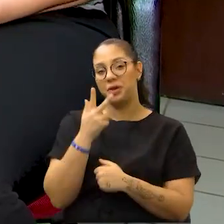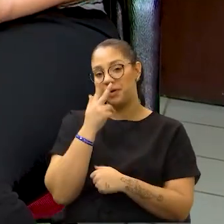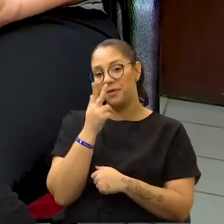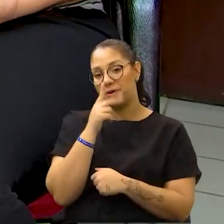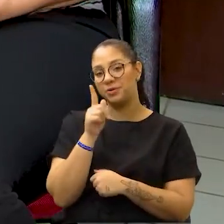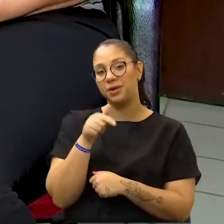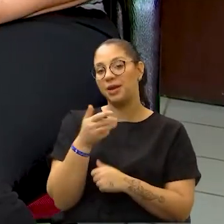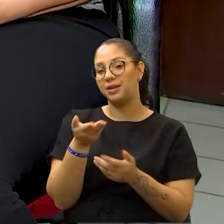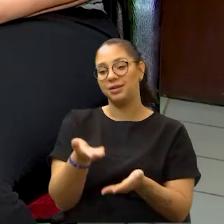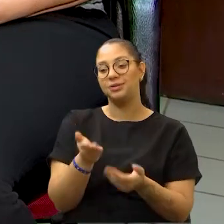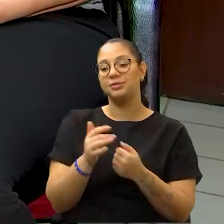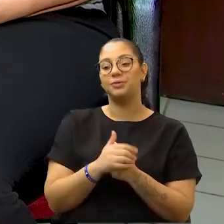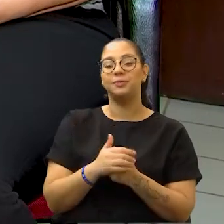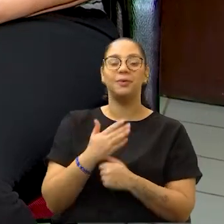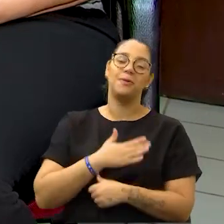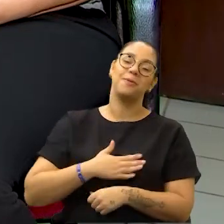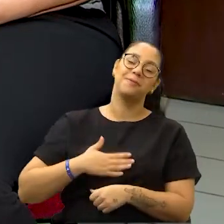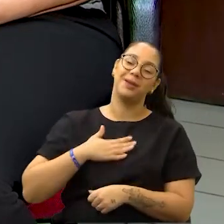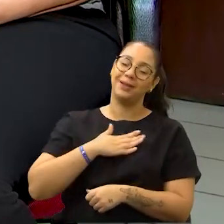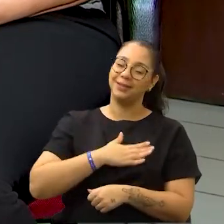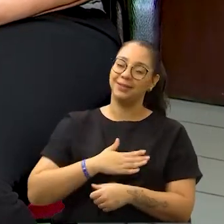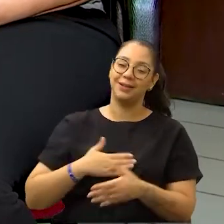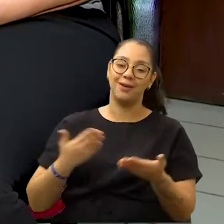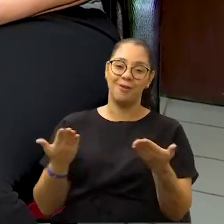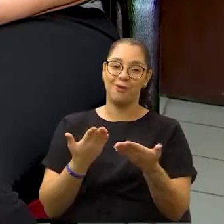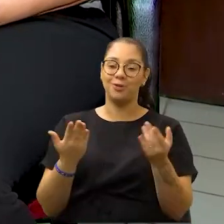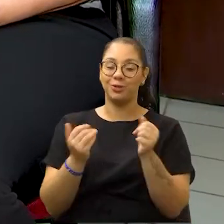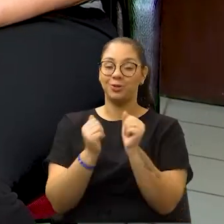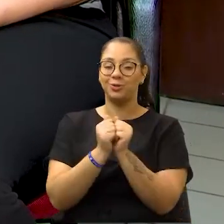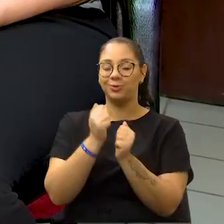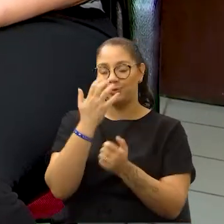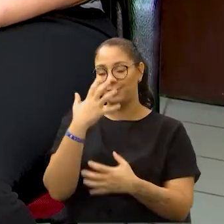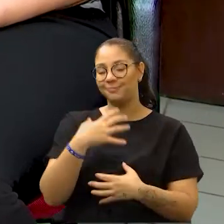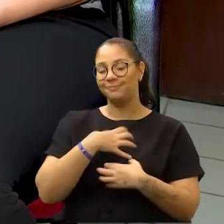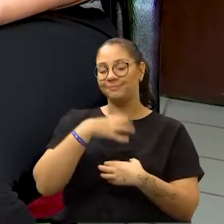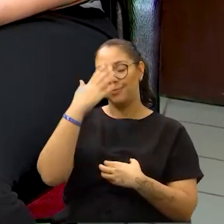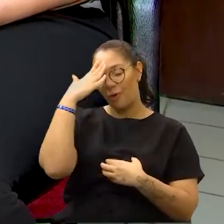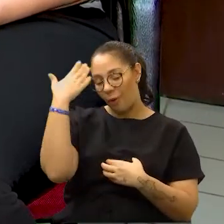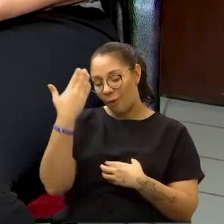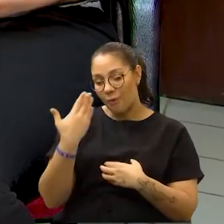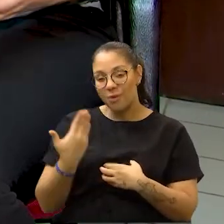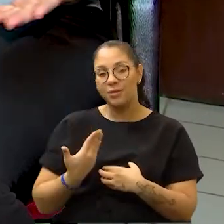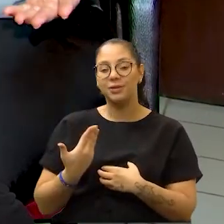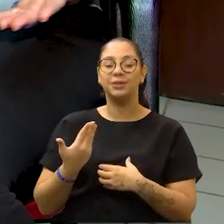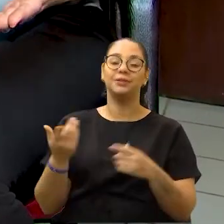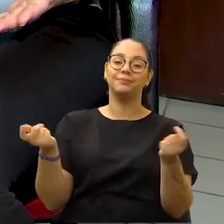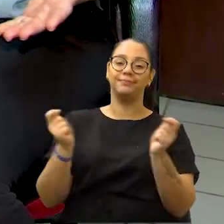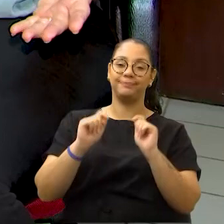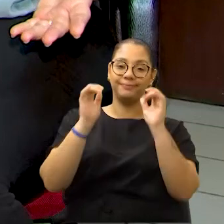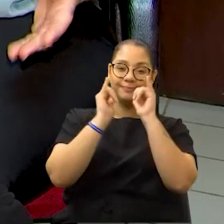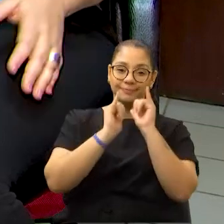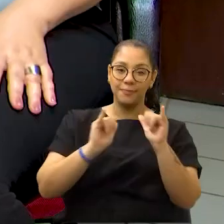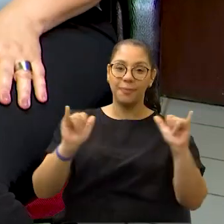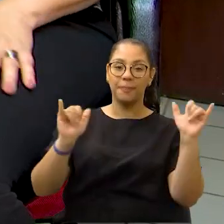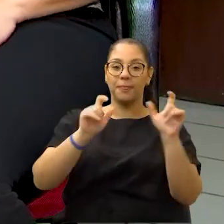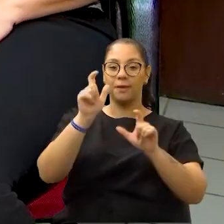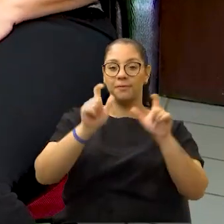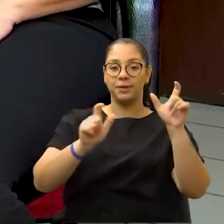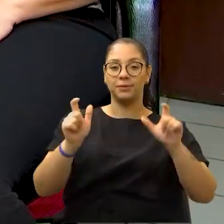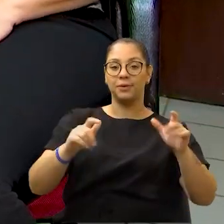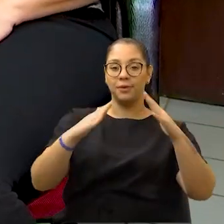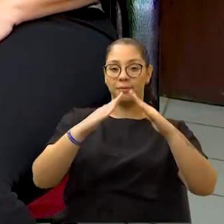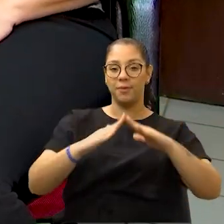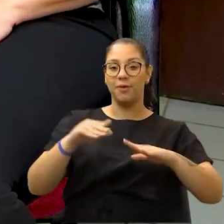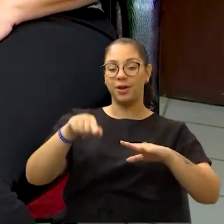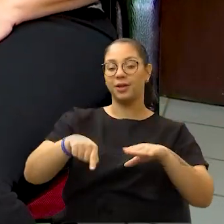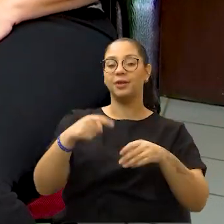acho que é isso. É um prazer estar aqui, é uma honra estar aqui e poder falar para todos os